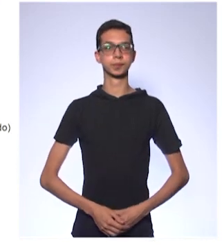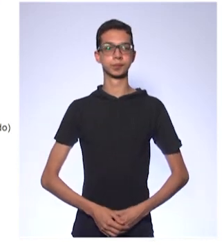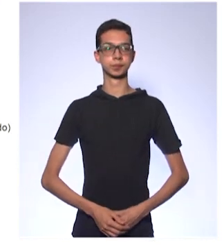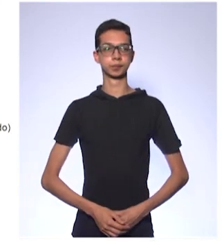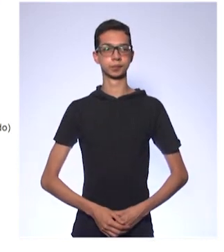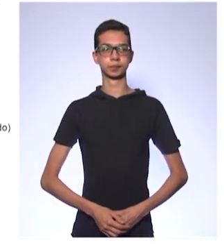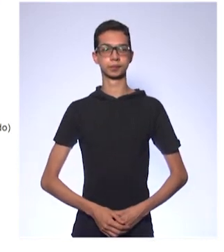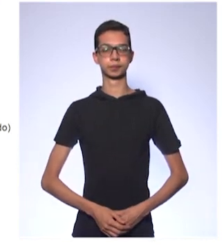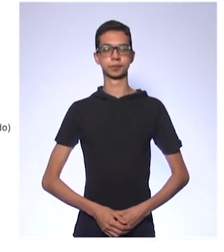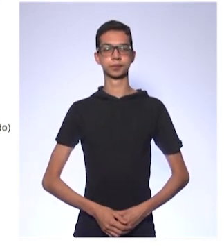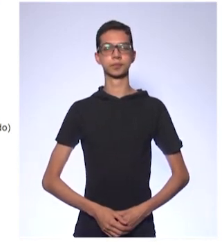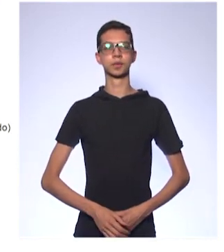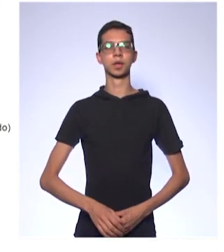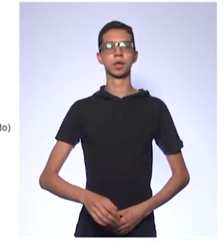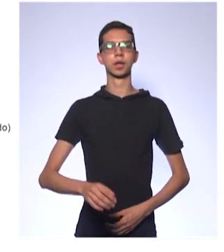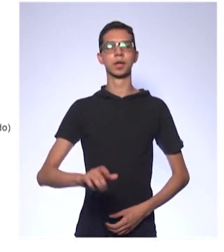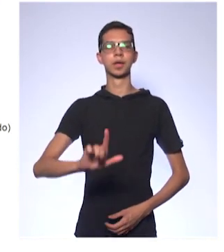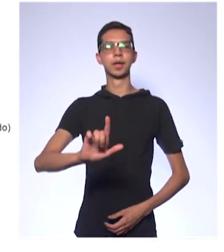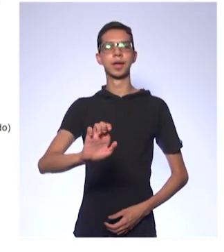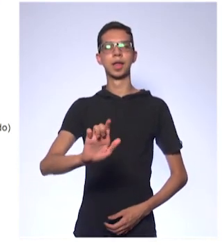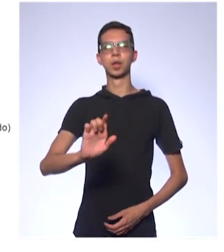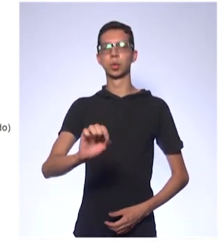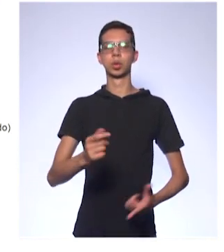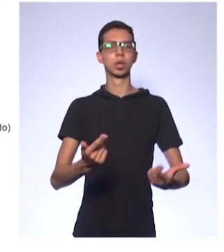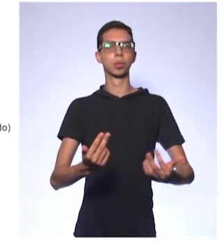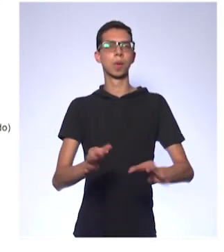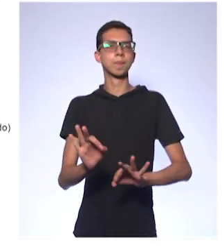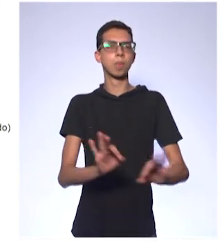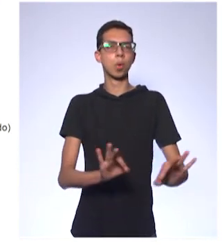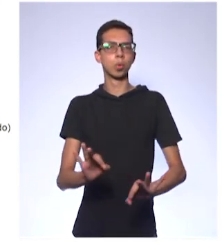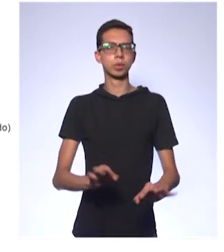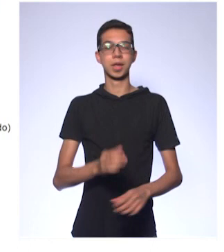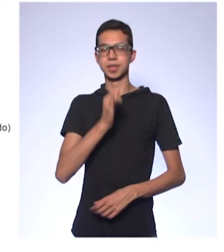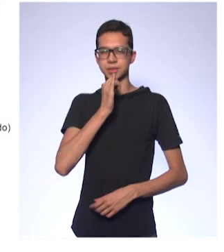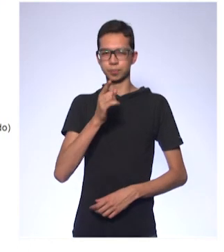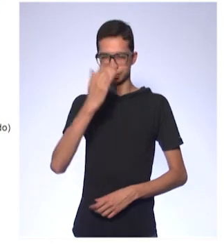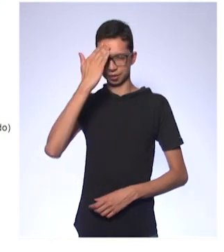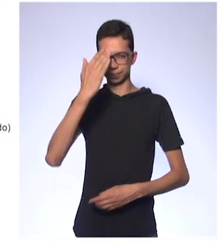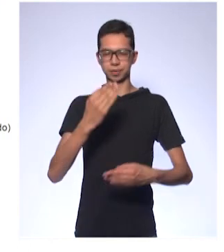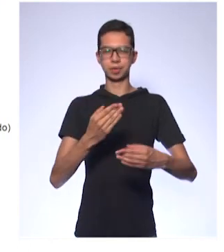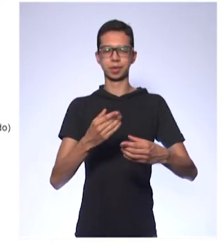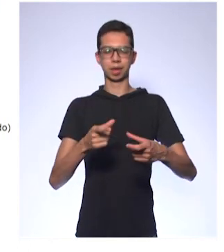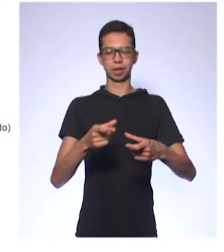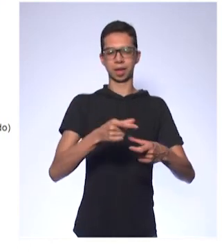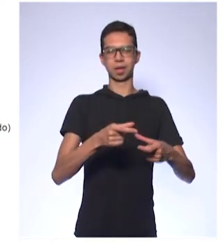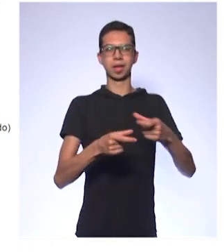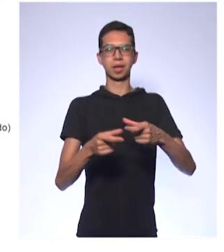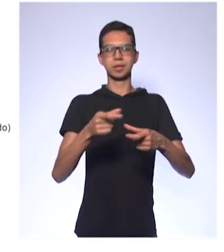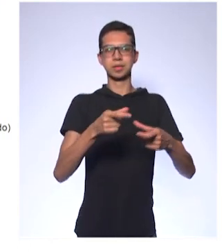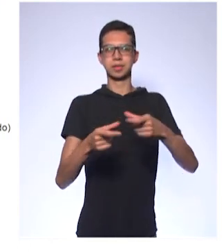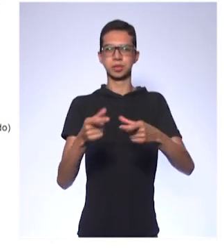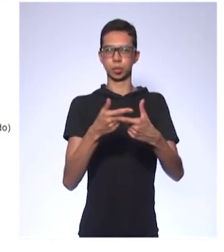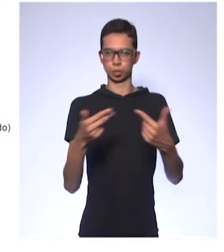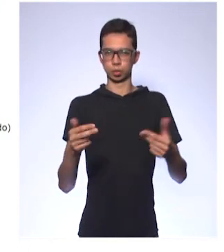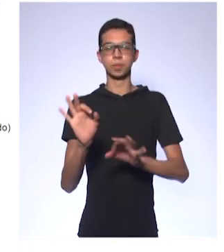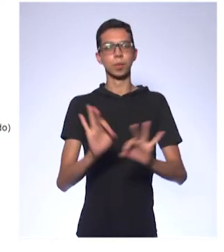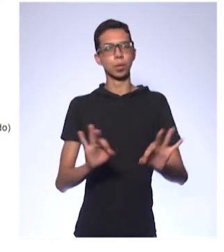um Lego, sabe que o joguinho de Lego de montar? É como montar um Lego. Apenas a